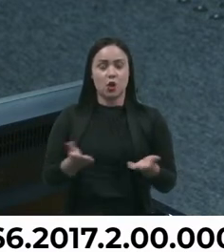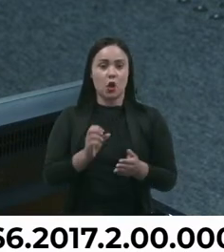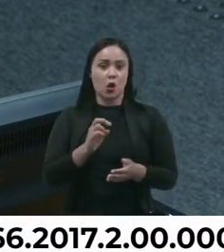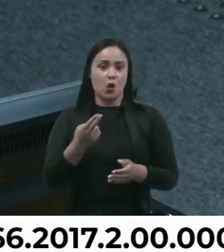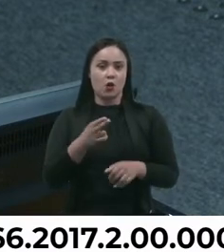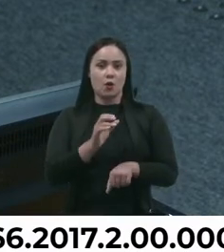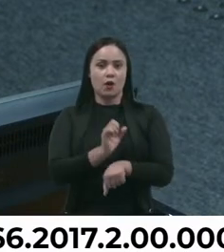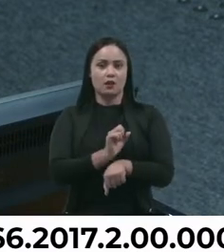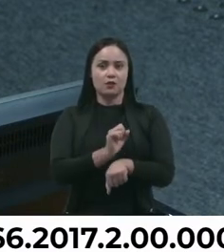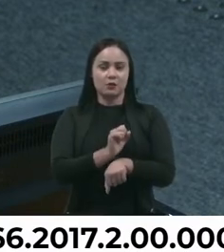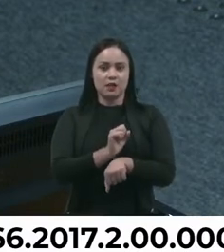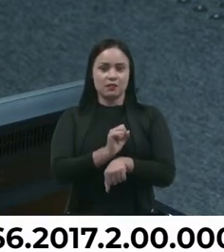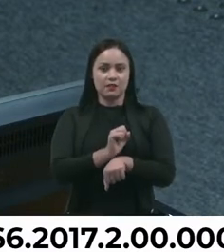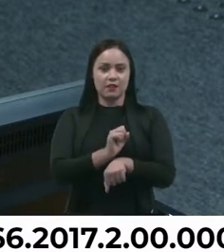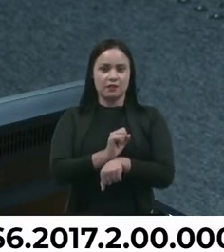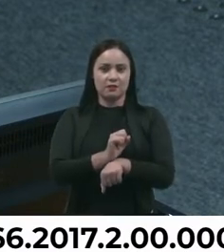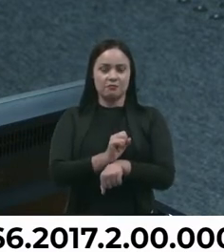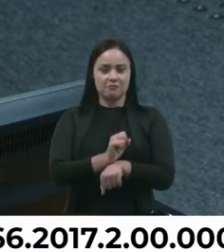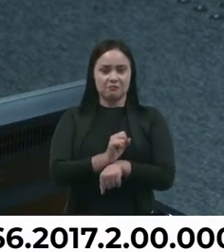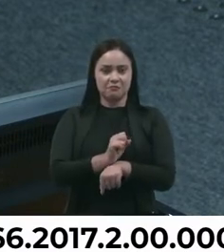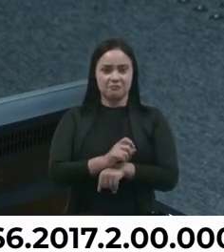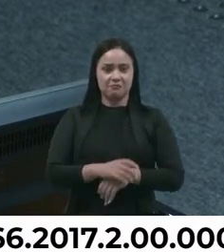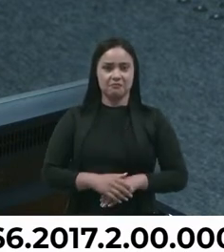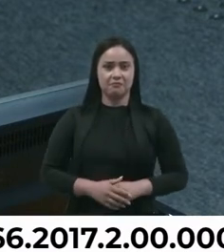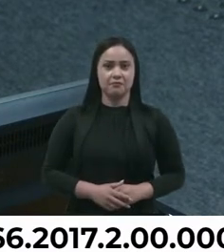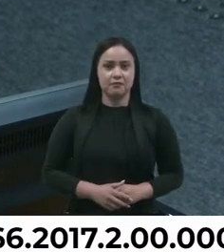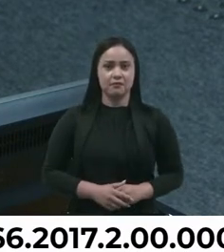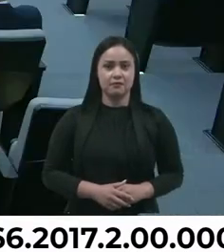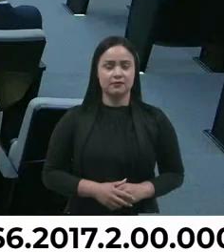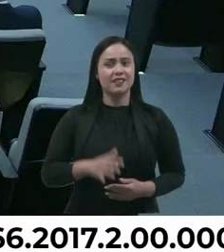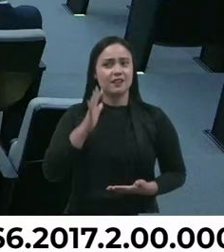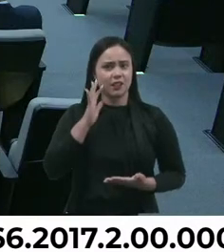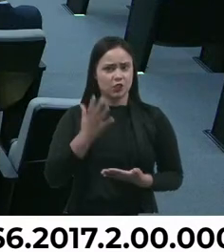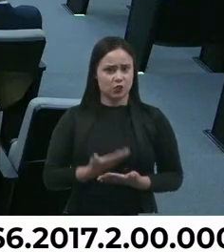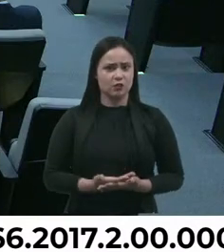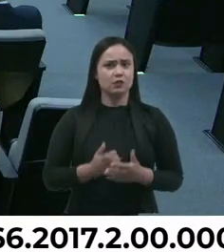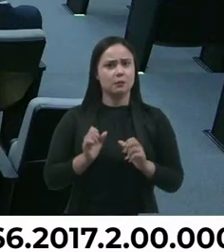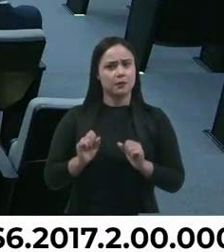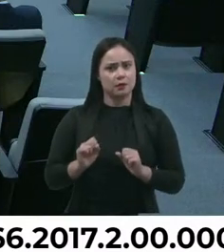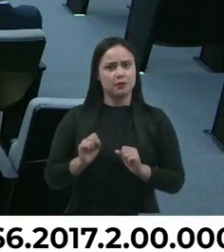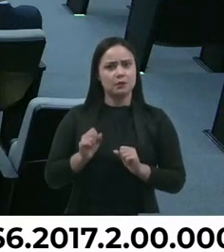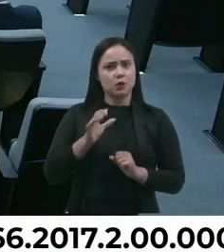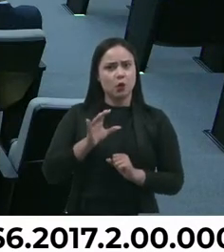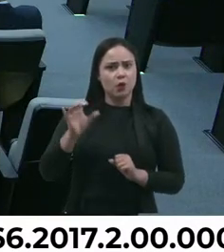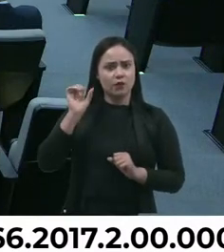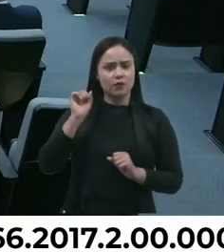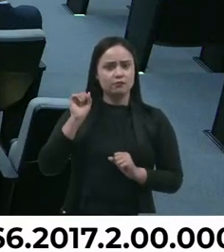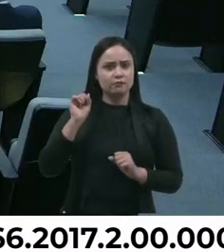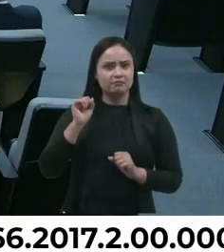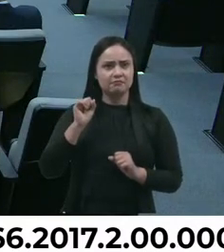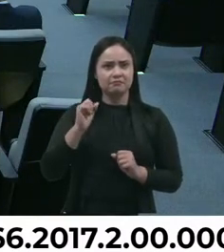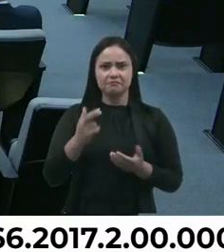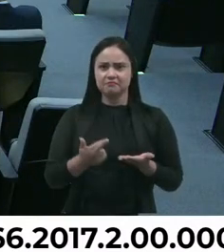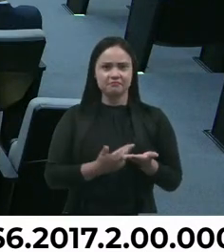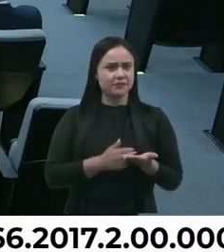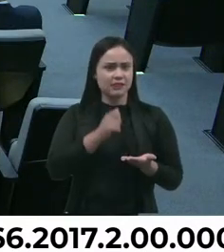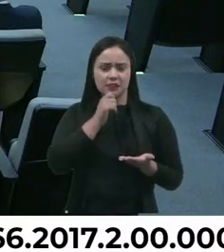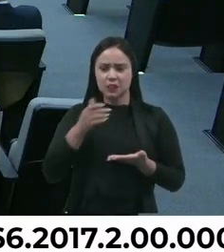a ordem natural dos votos na sessão. Eu acredito que podemos ouvir... O relator ainda não